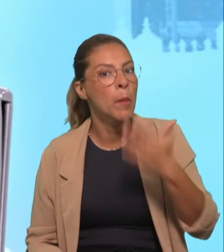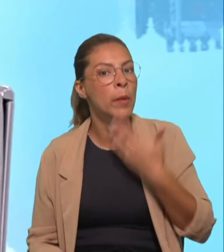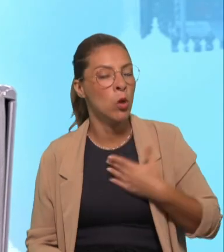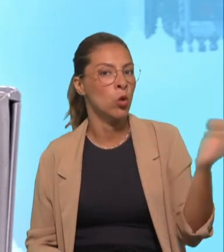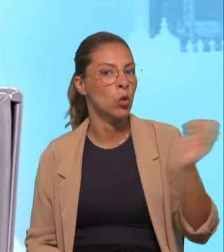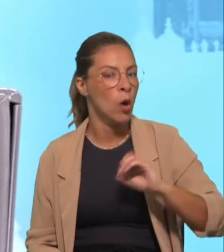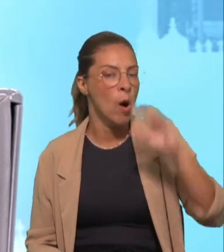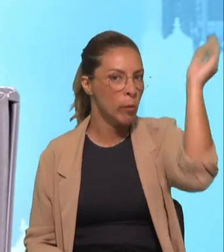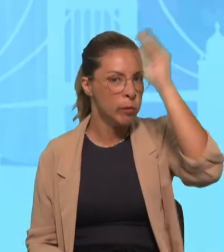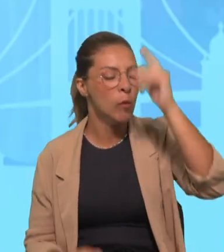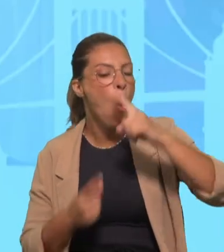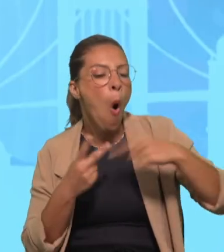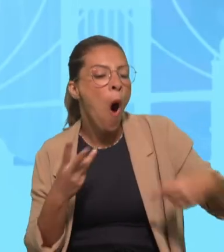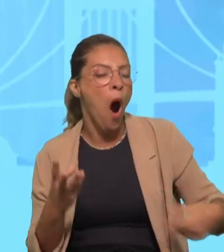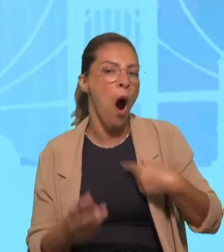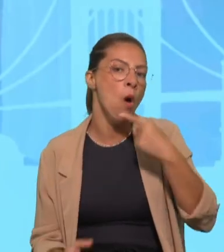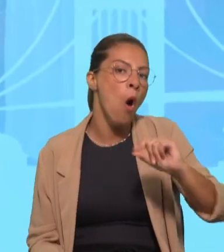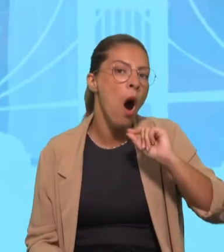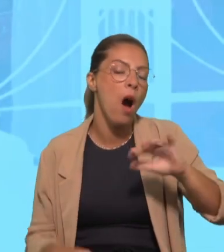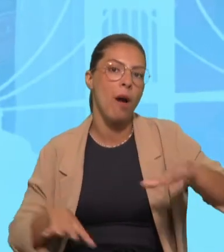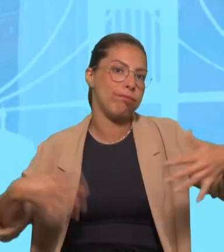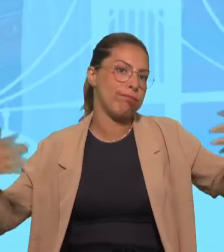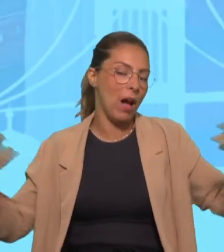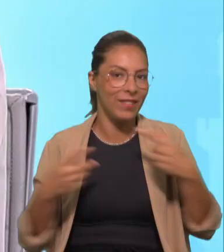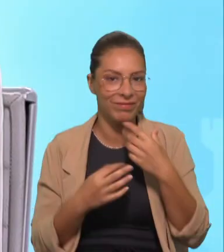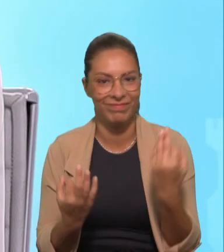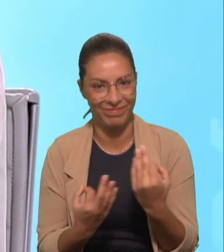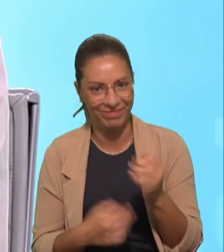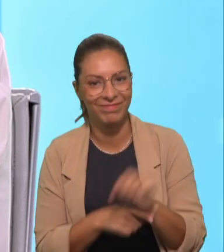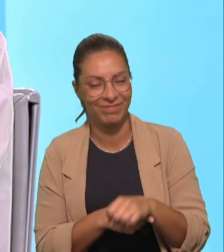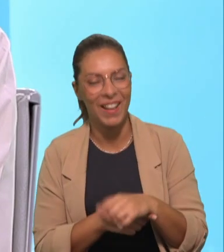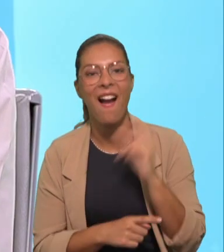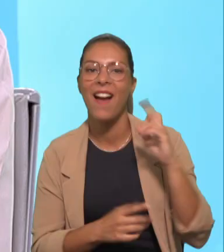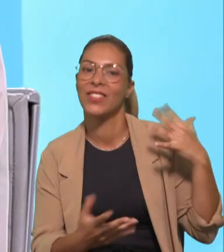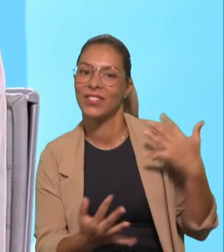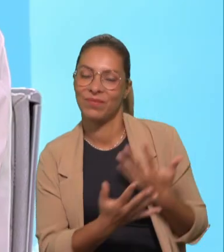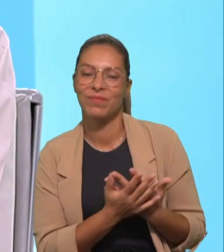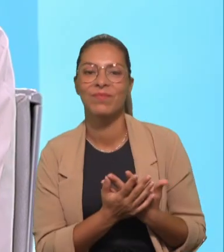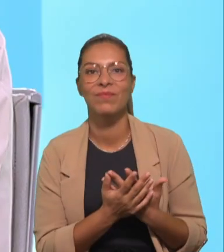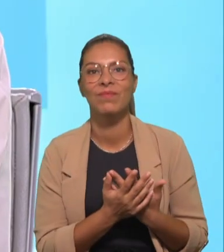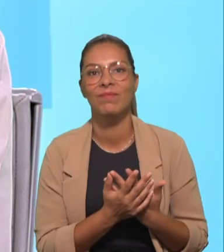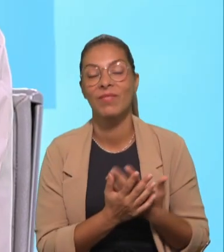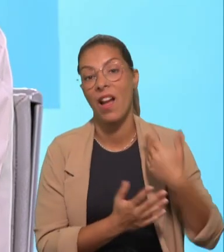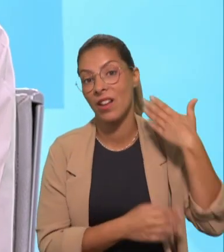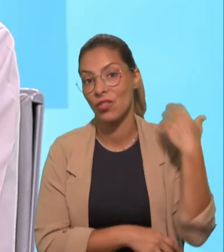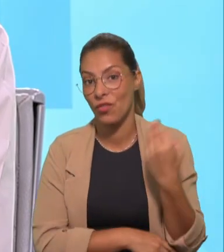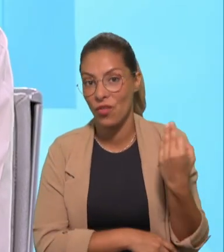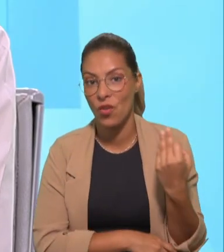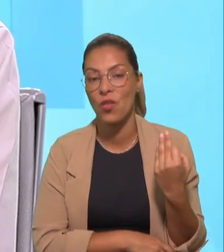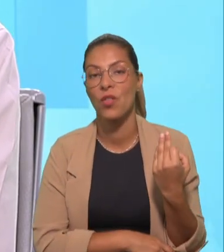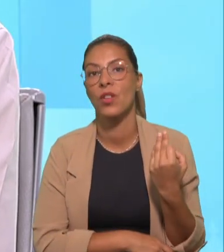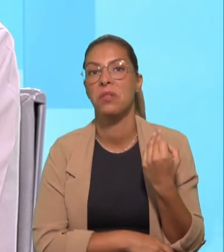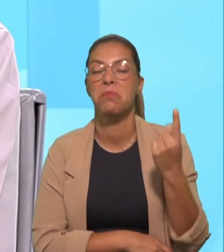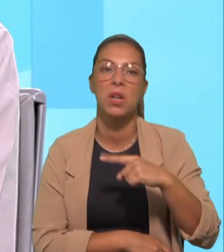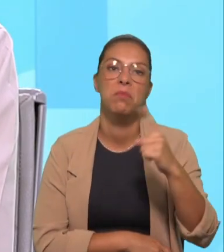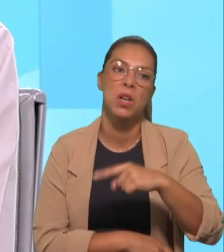São muitos. Desde 1986 são muitas. Sim, são de facto muitos. Há anos em que nós temos, ou que nós tivemos, 2, 3